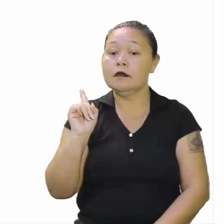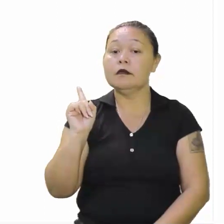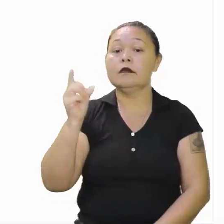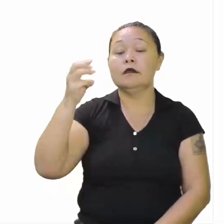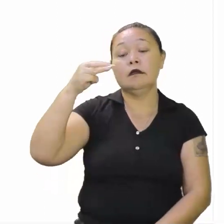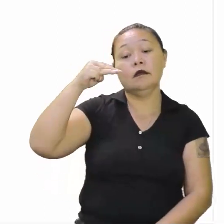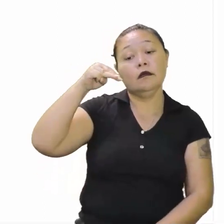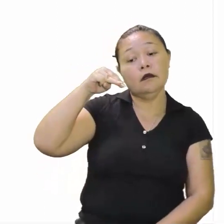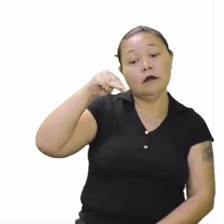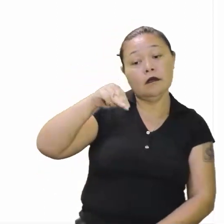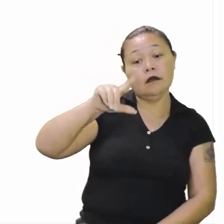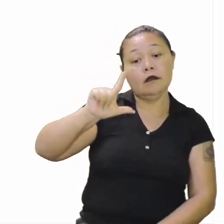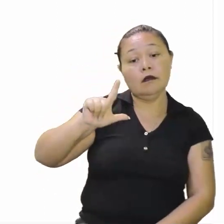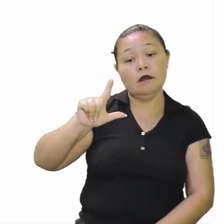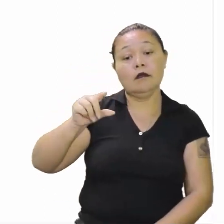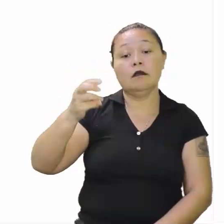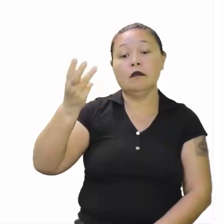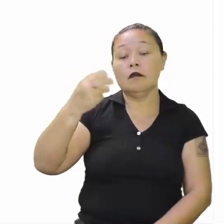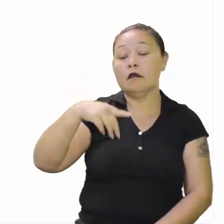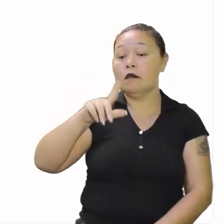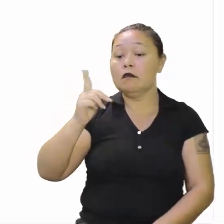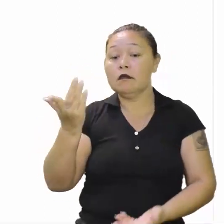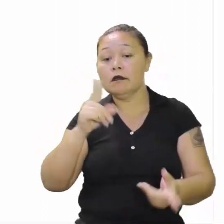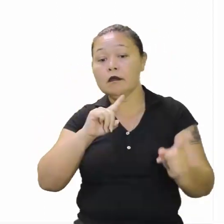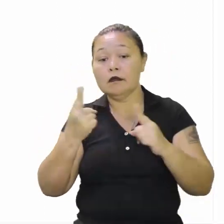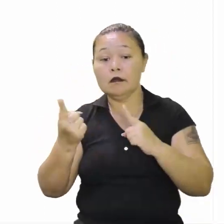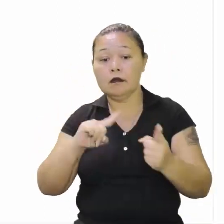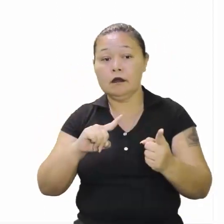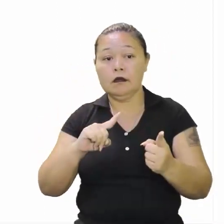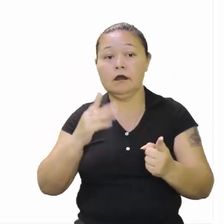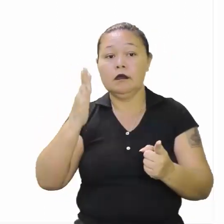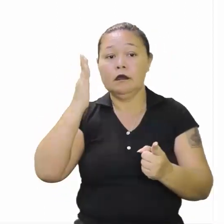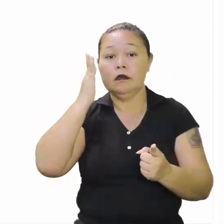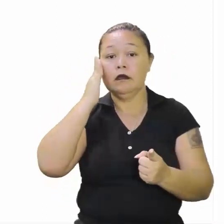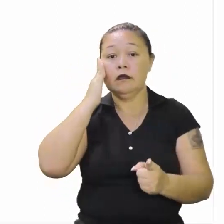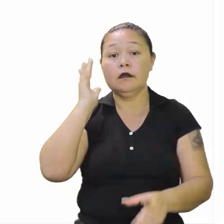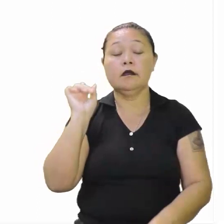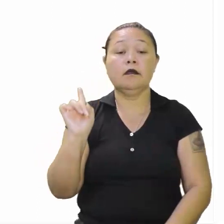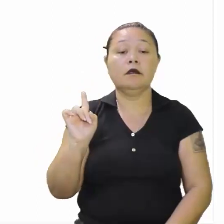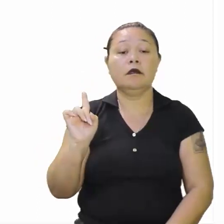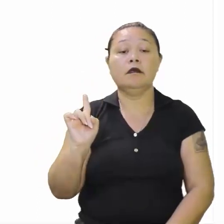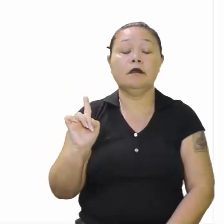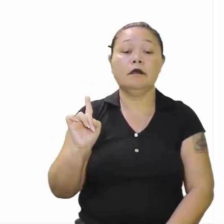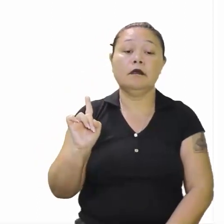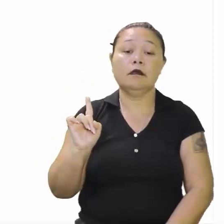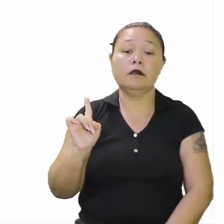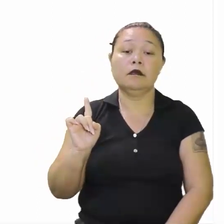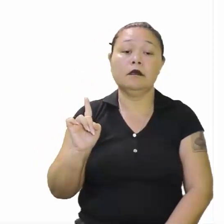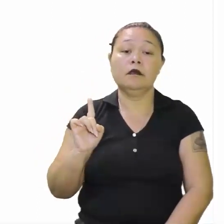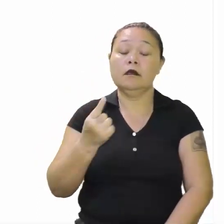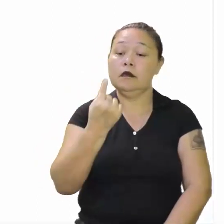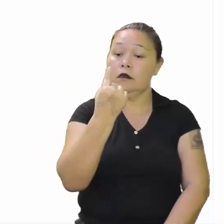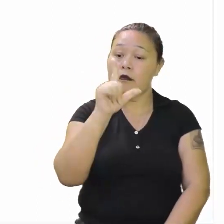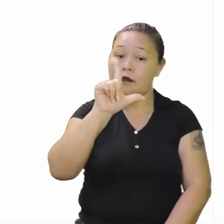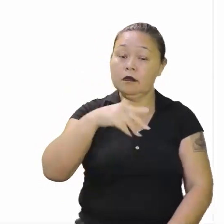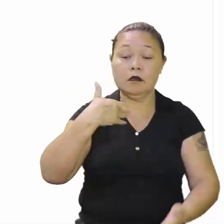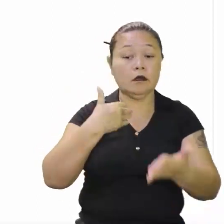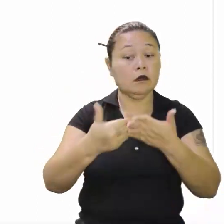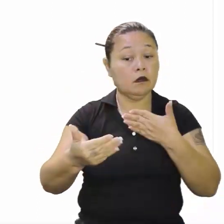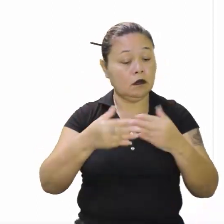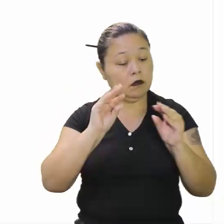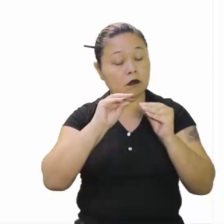mililitros, ml para litros? Eu sei que 1 litro de qualquer